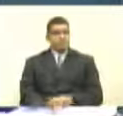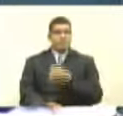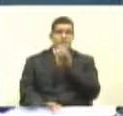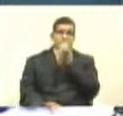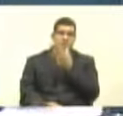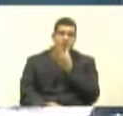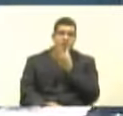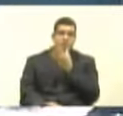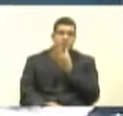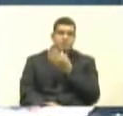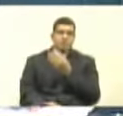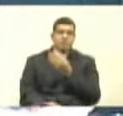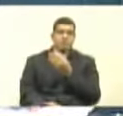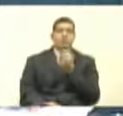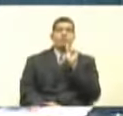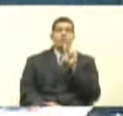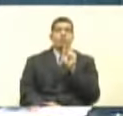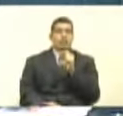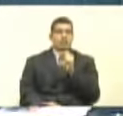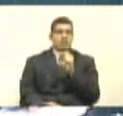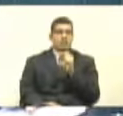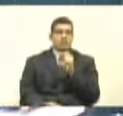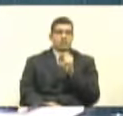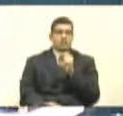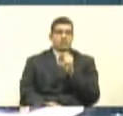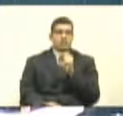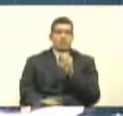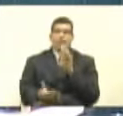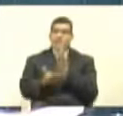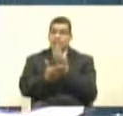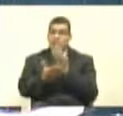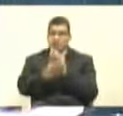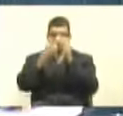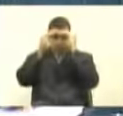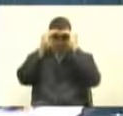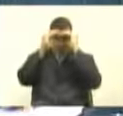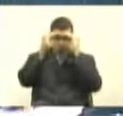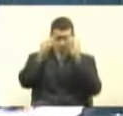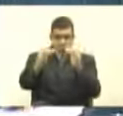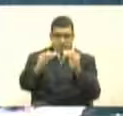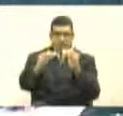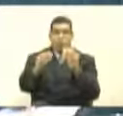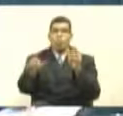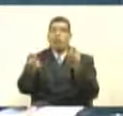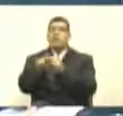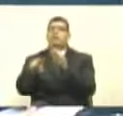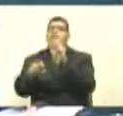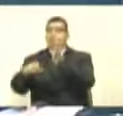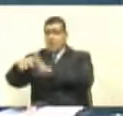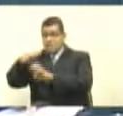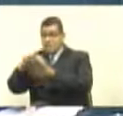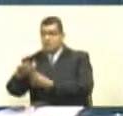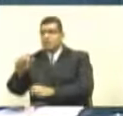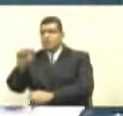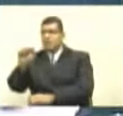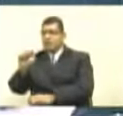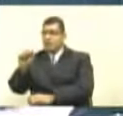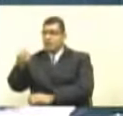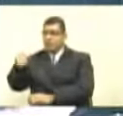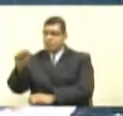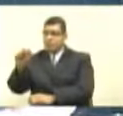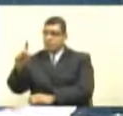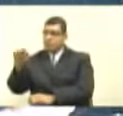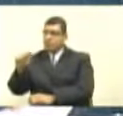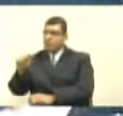Isso foi fruto de um conluio entre a Amazonprev, PGE e os